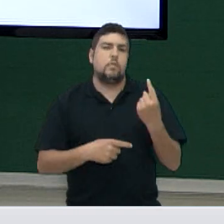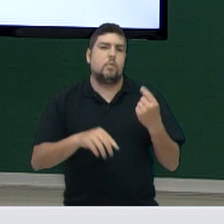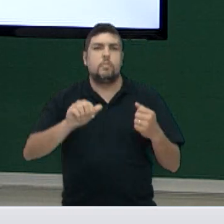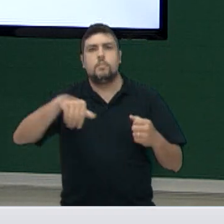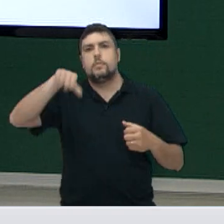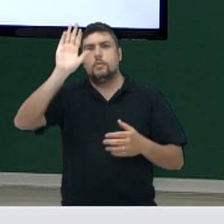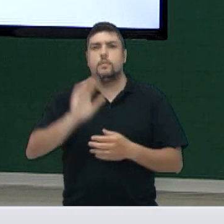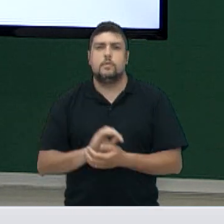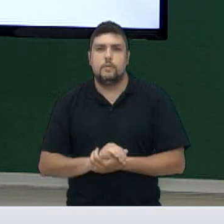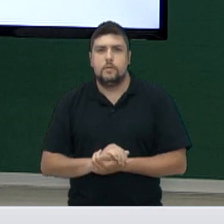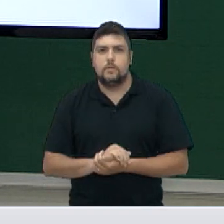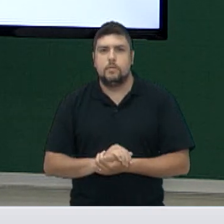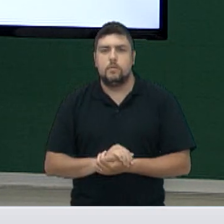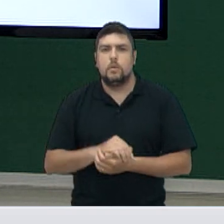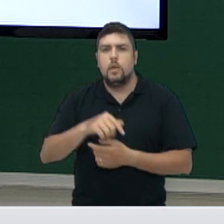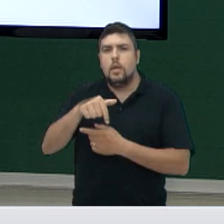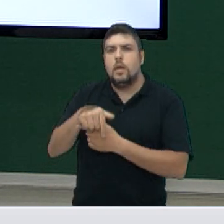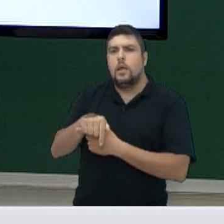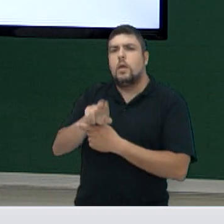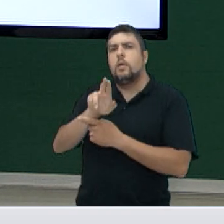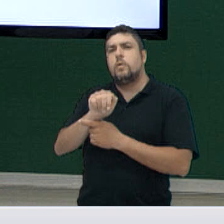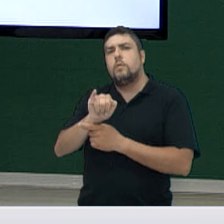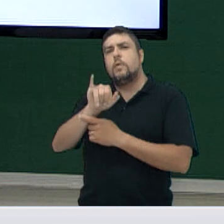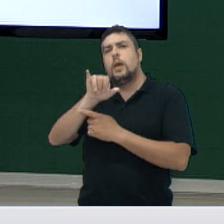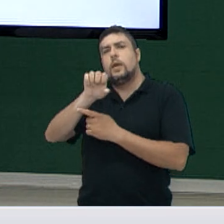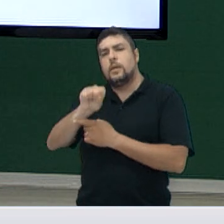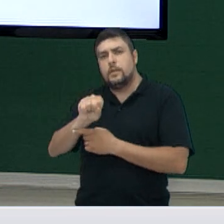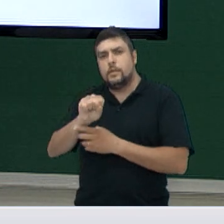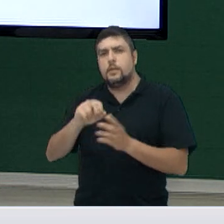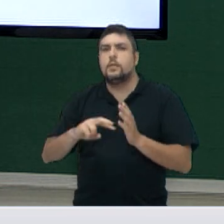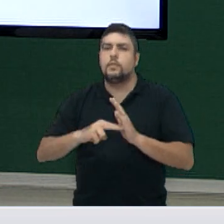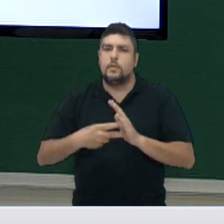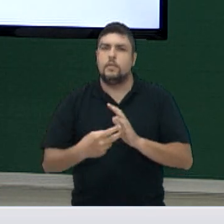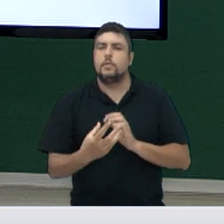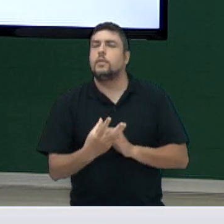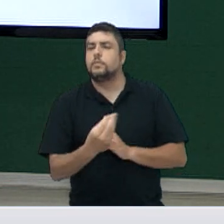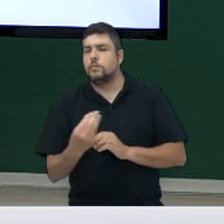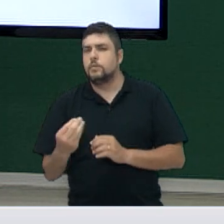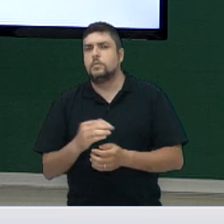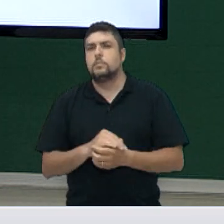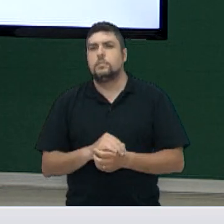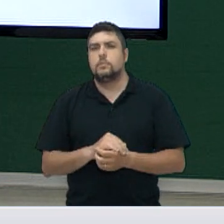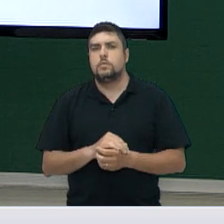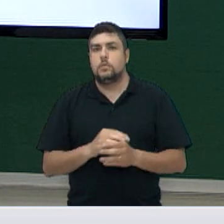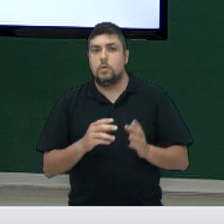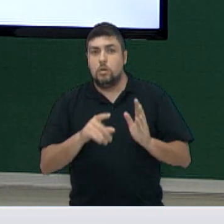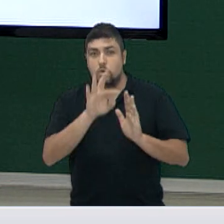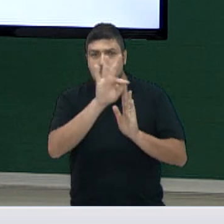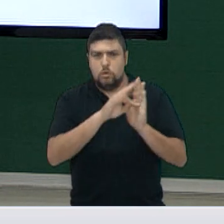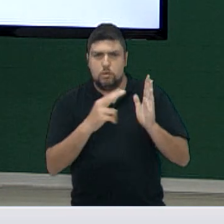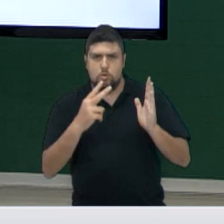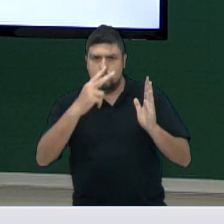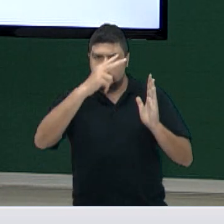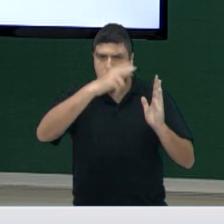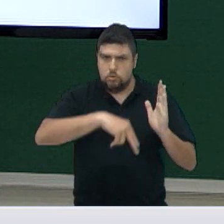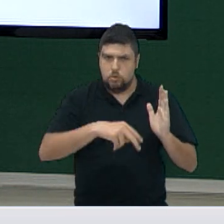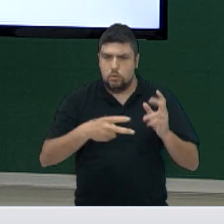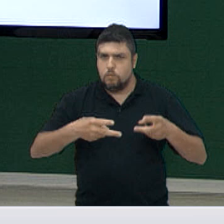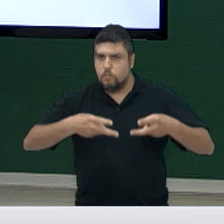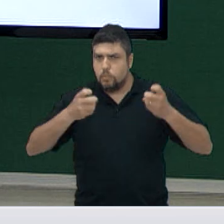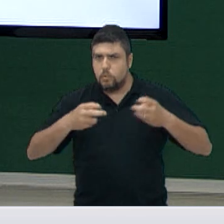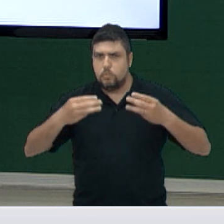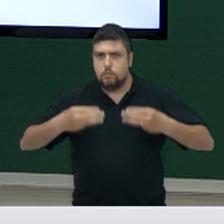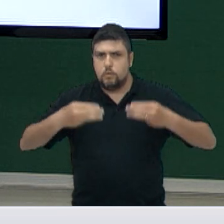quais são, né? E eu, ao ler o texto, eu vi que é o Ministério do Meio Ambiente e